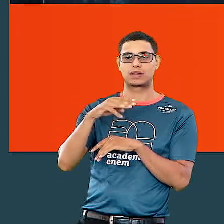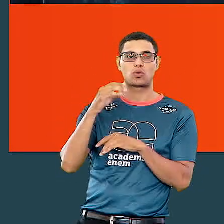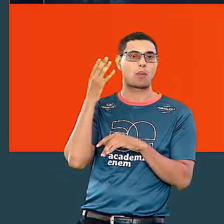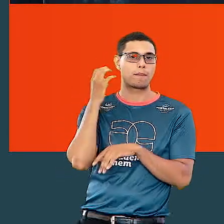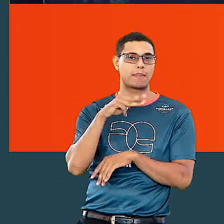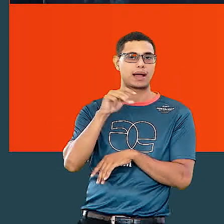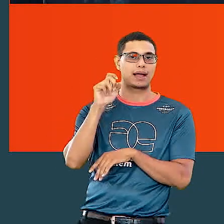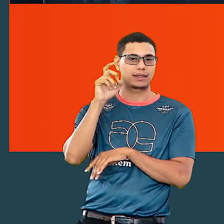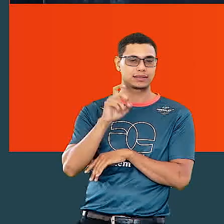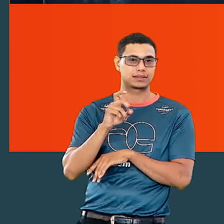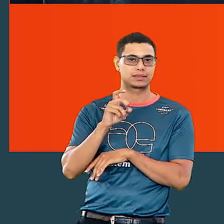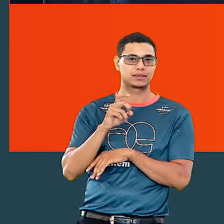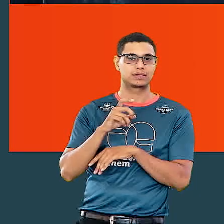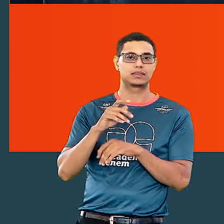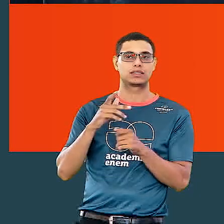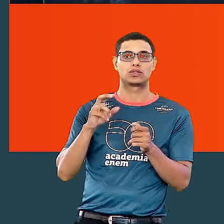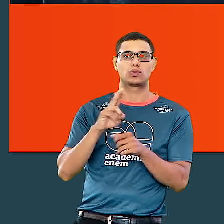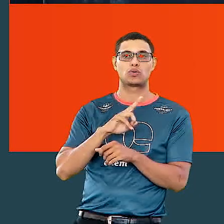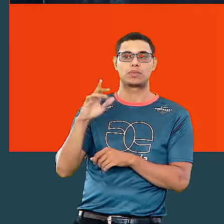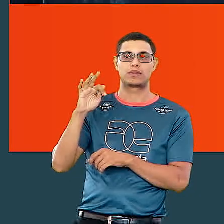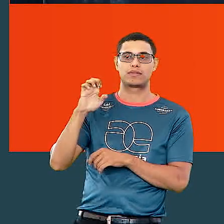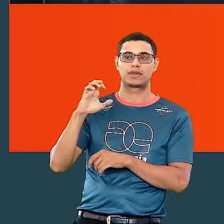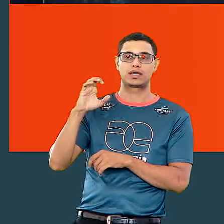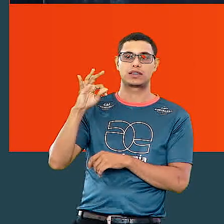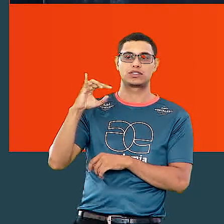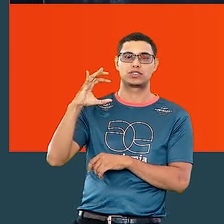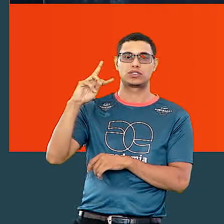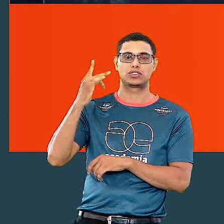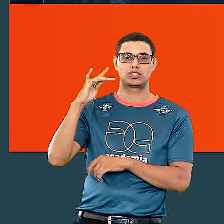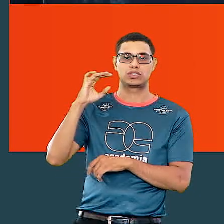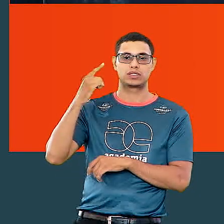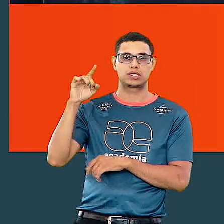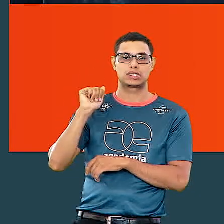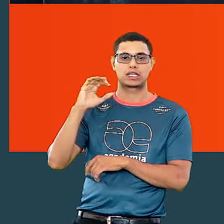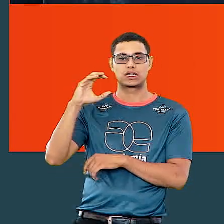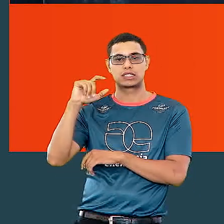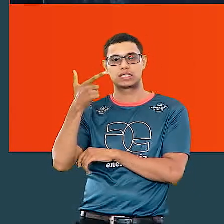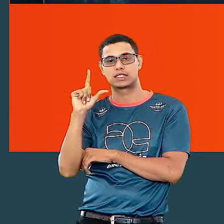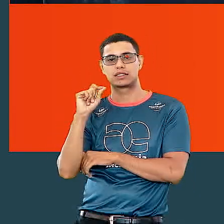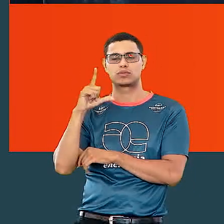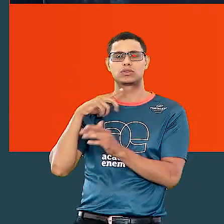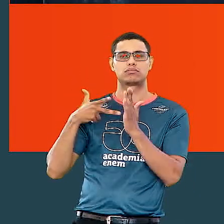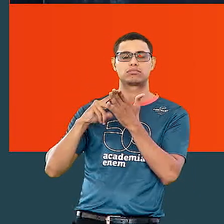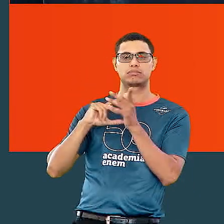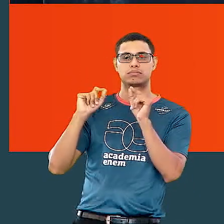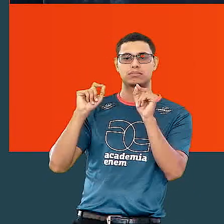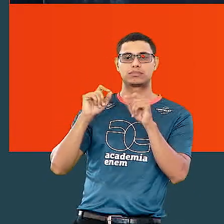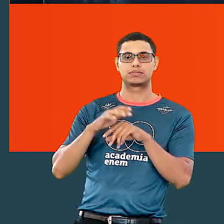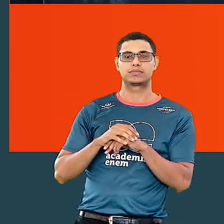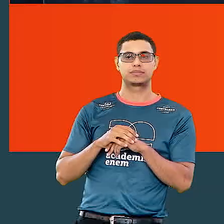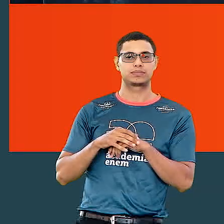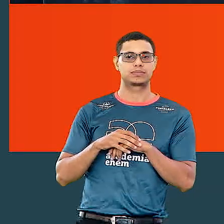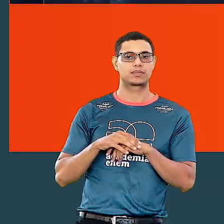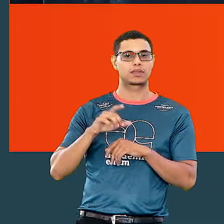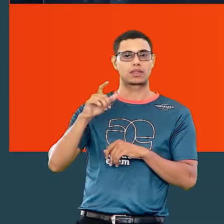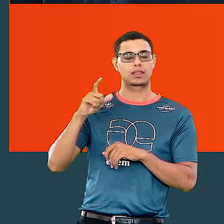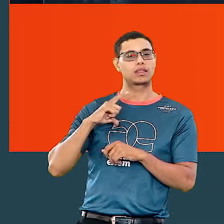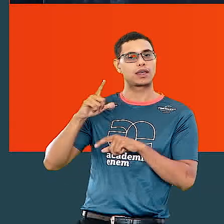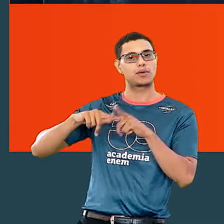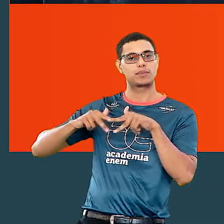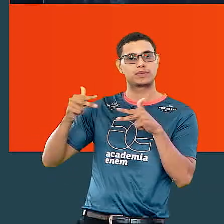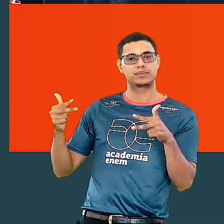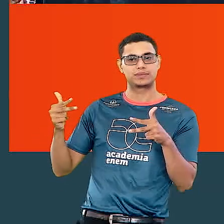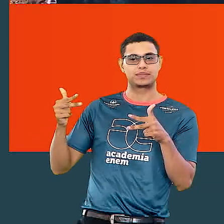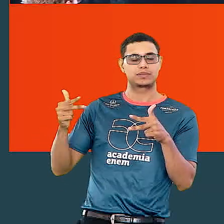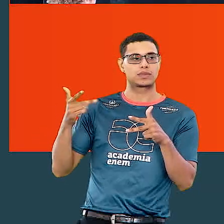negócio chamado de fetichização da mercadoria. O que é isso, Isaac? É quando você tem um produto